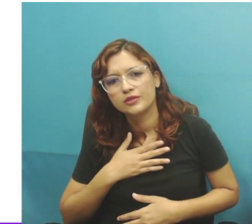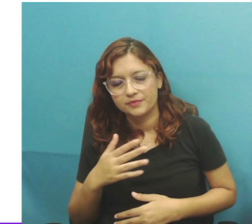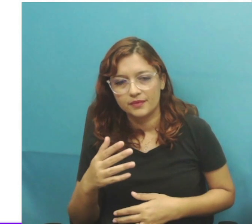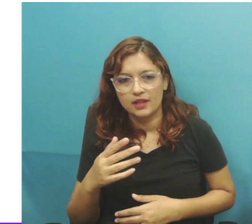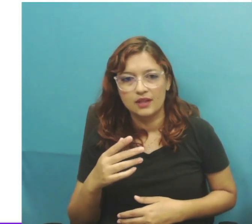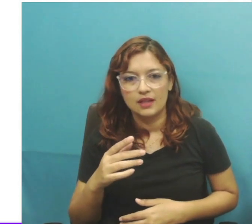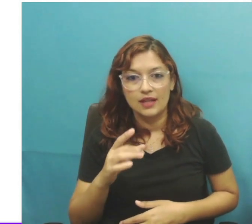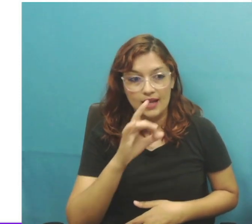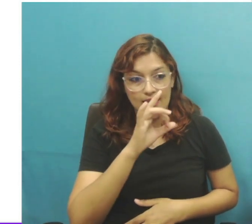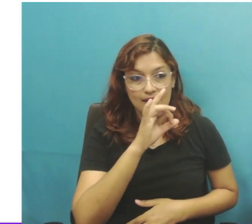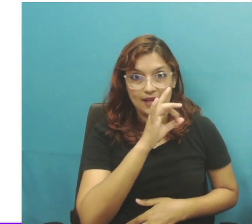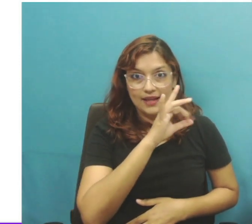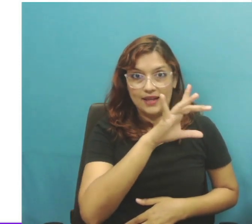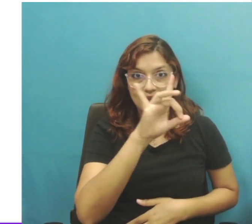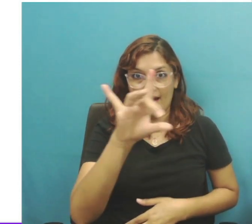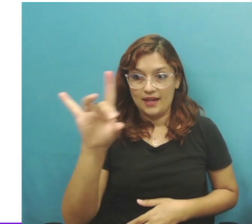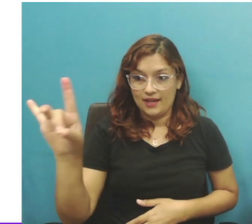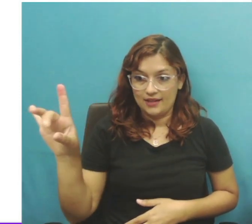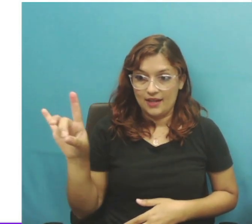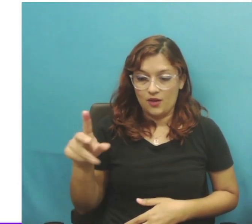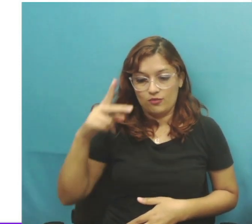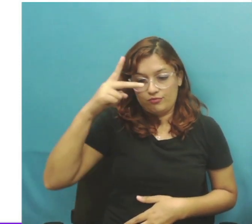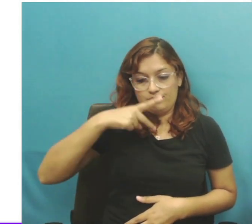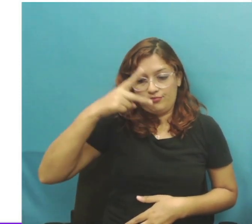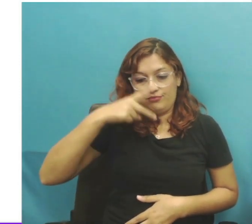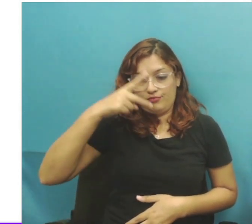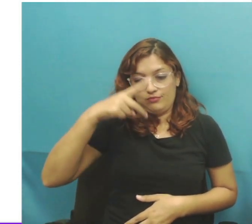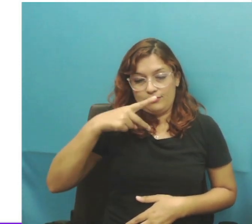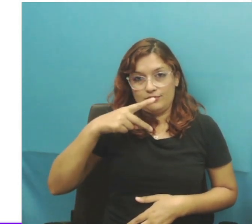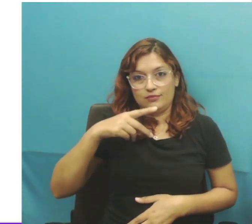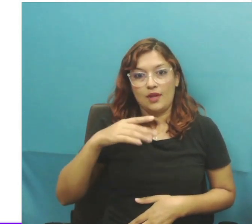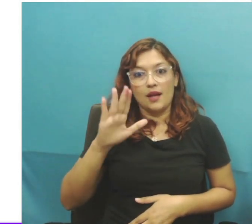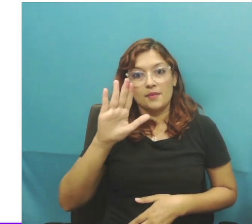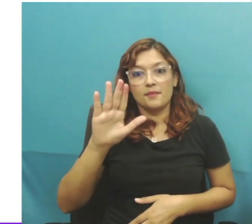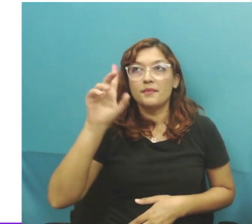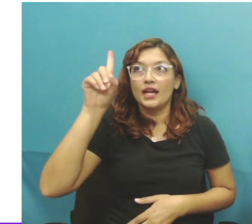Muitas pessoas gostam de citar essa frase. Cada um por si